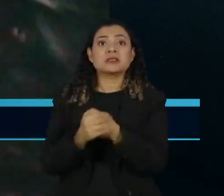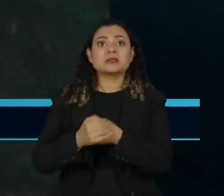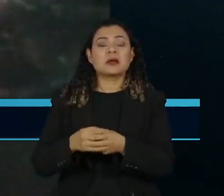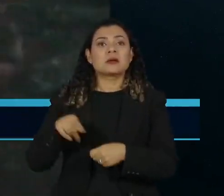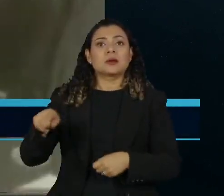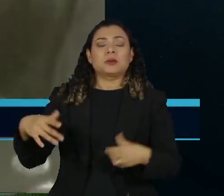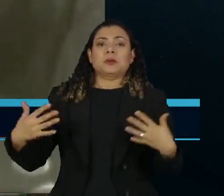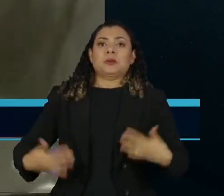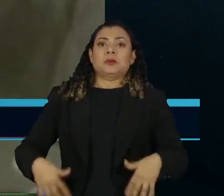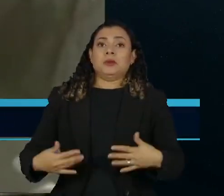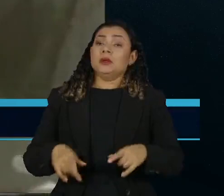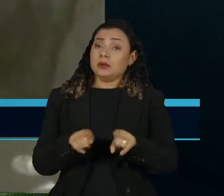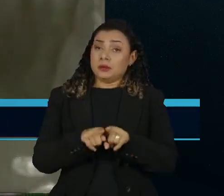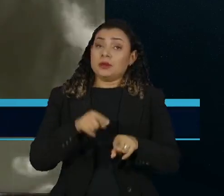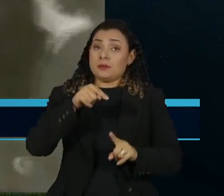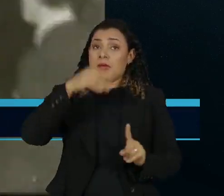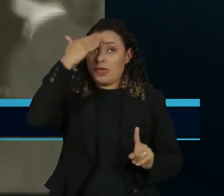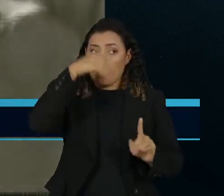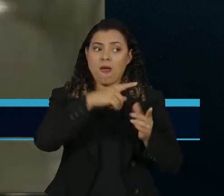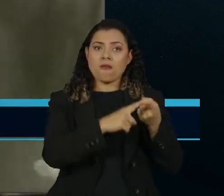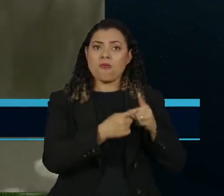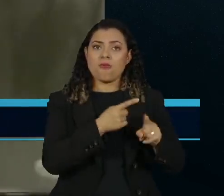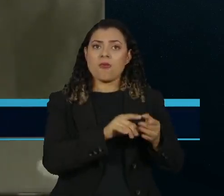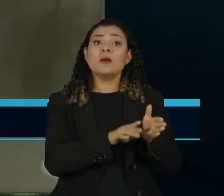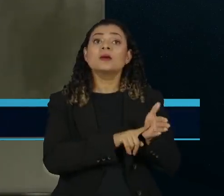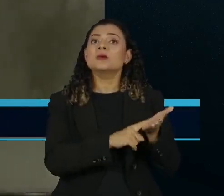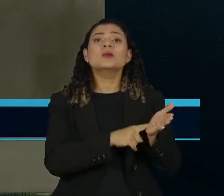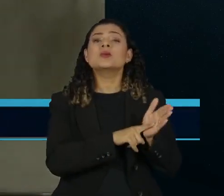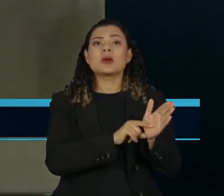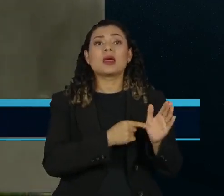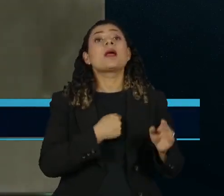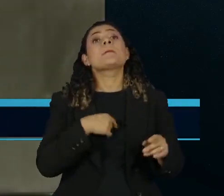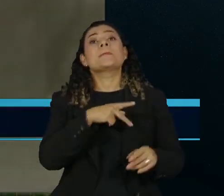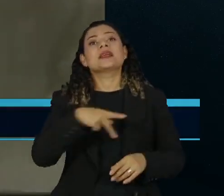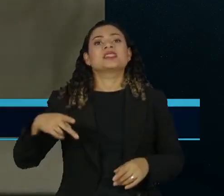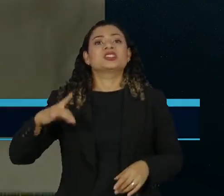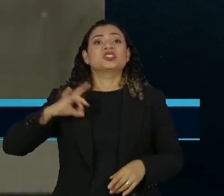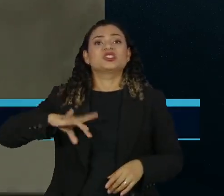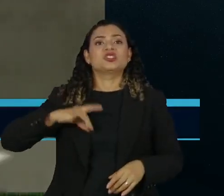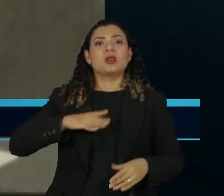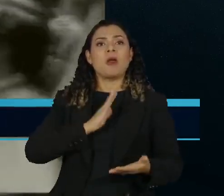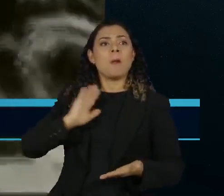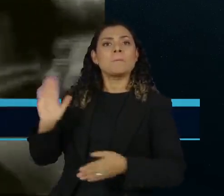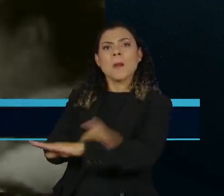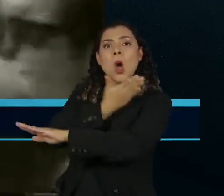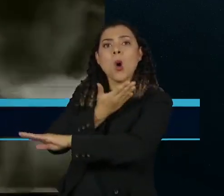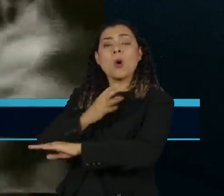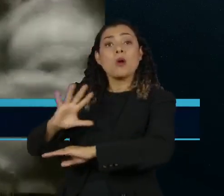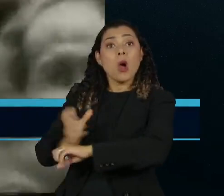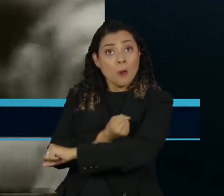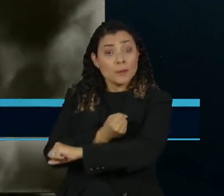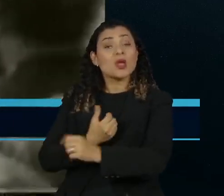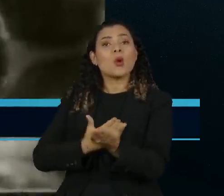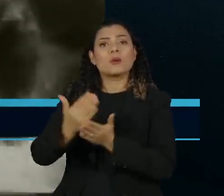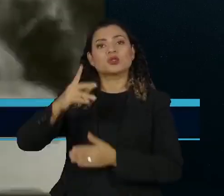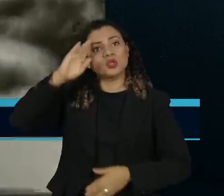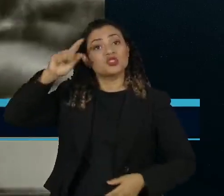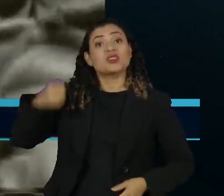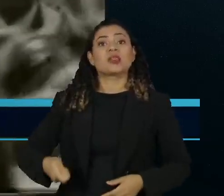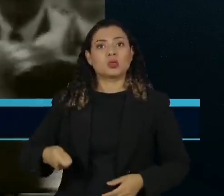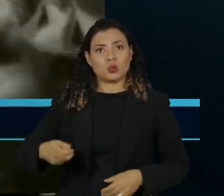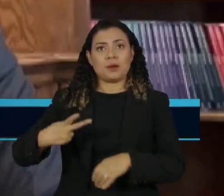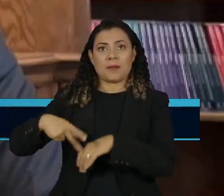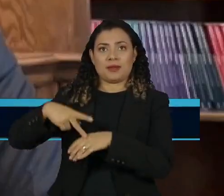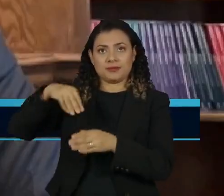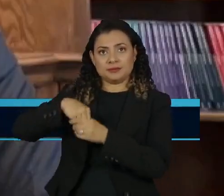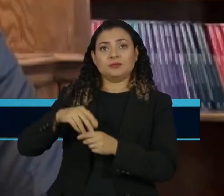Camboja. Ele também arquitetou para derrubar o presidente eleito do Chile, Salvador Allende. O golpe deu início à ditadura militar no